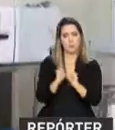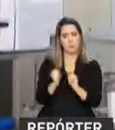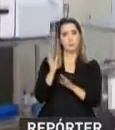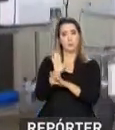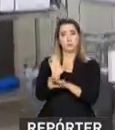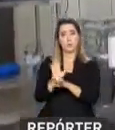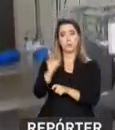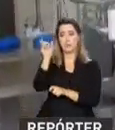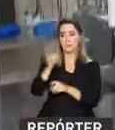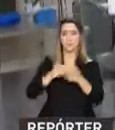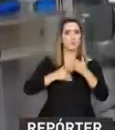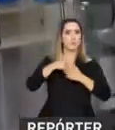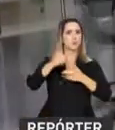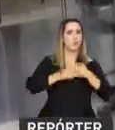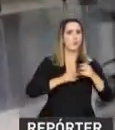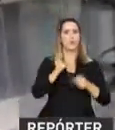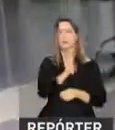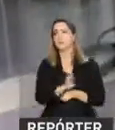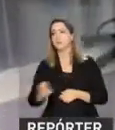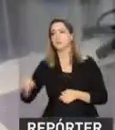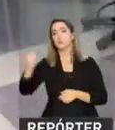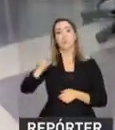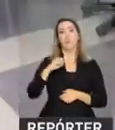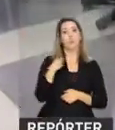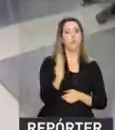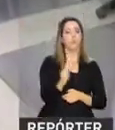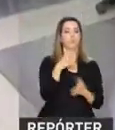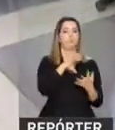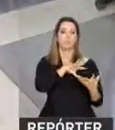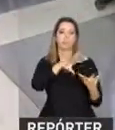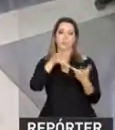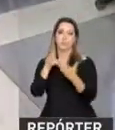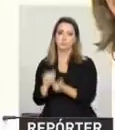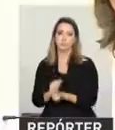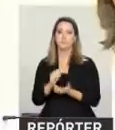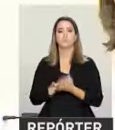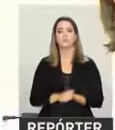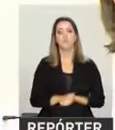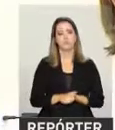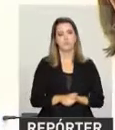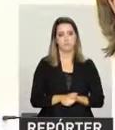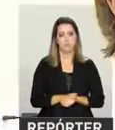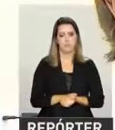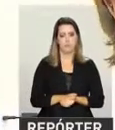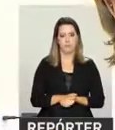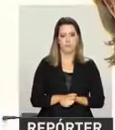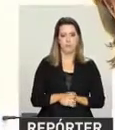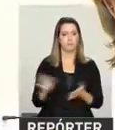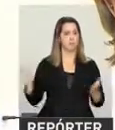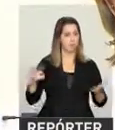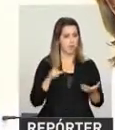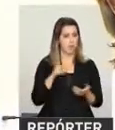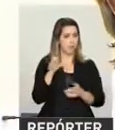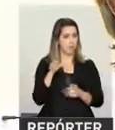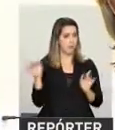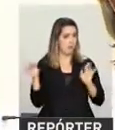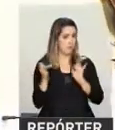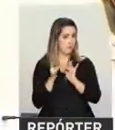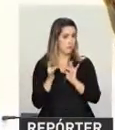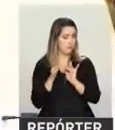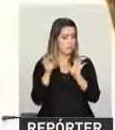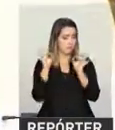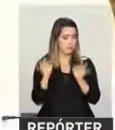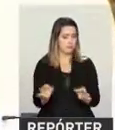um paciente de qualquer estado do Brasil ou de qualquer outro país. A partir do momento que houve uma compatibilidade, foi